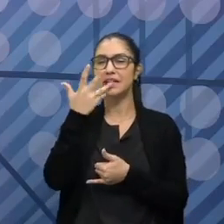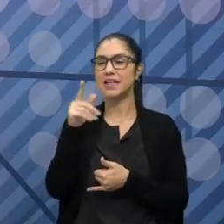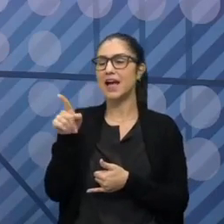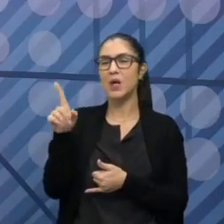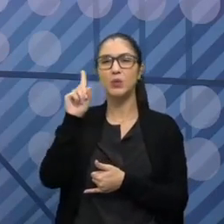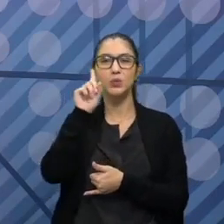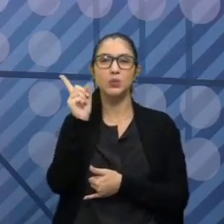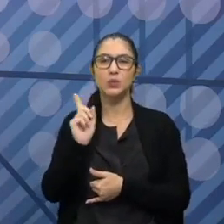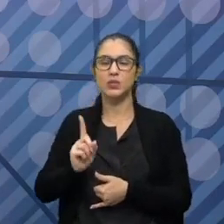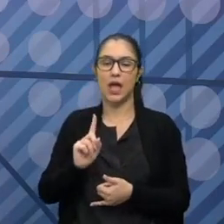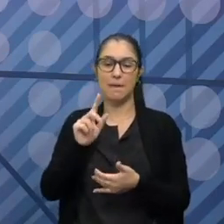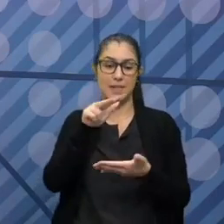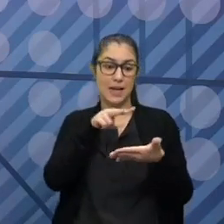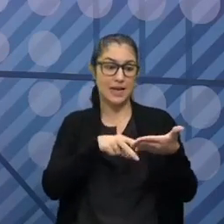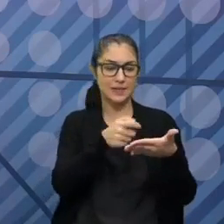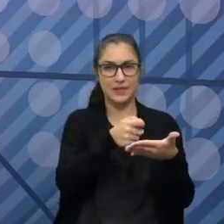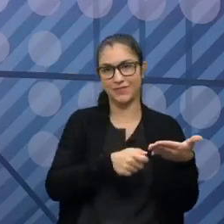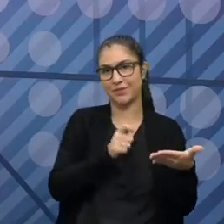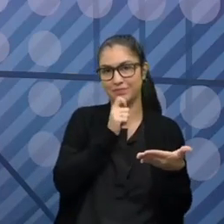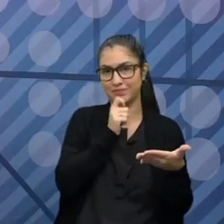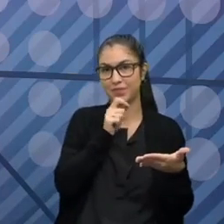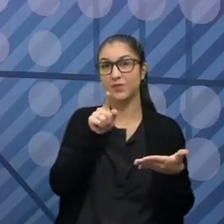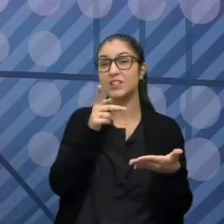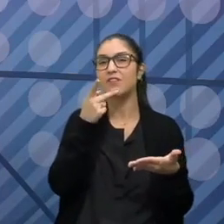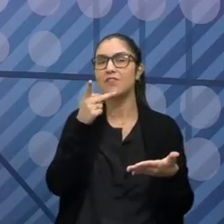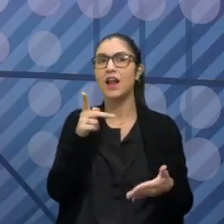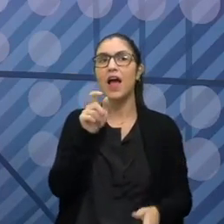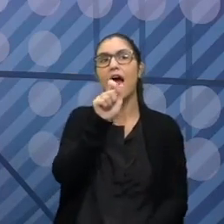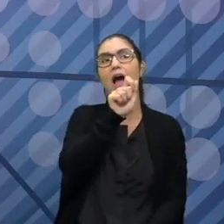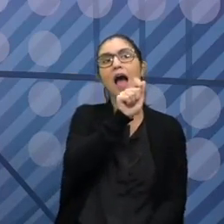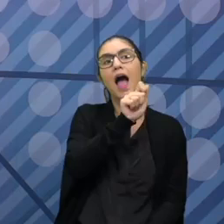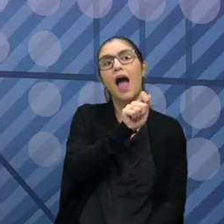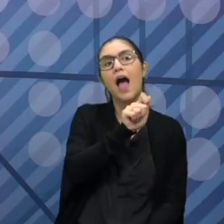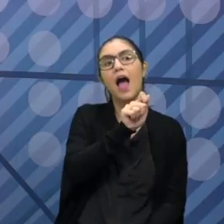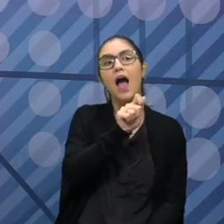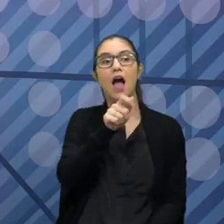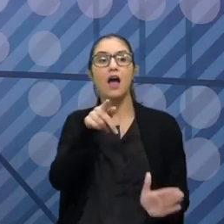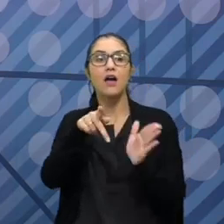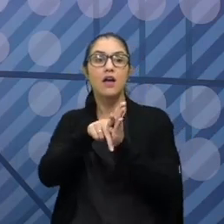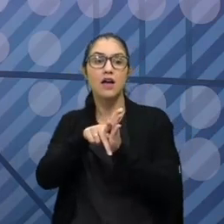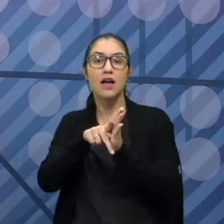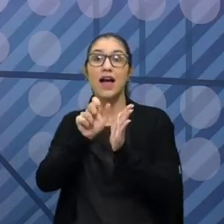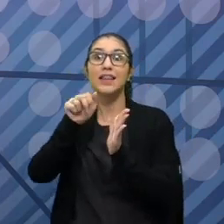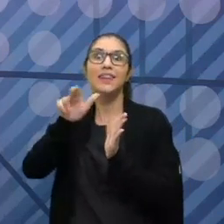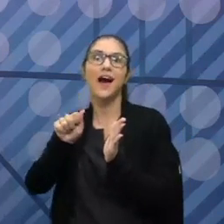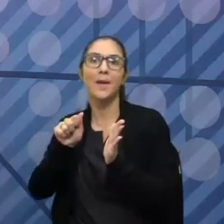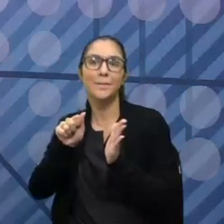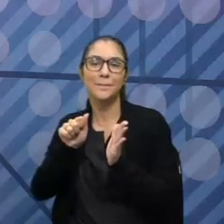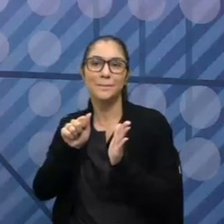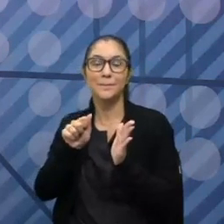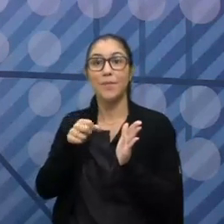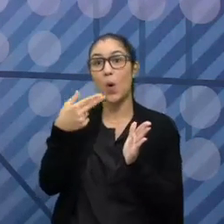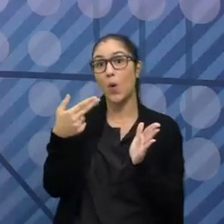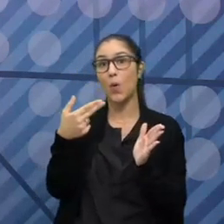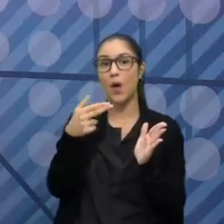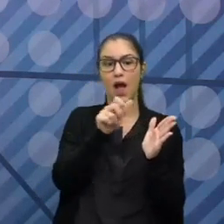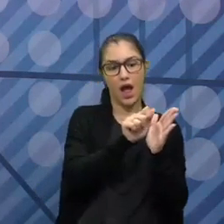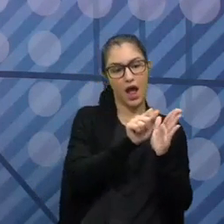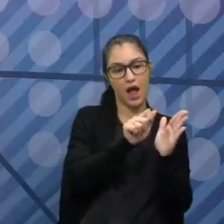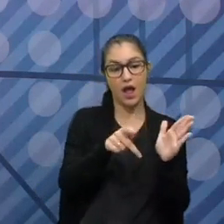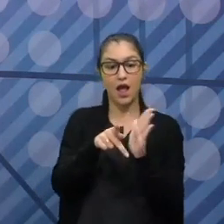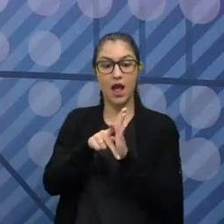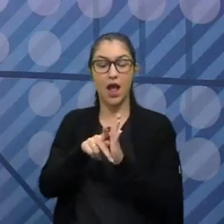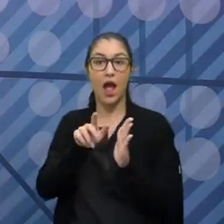ainda não sabe ler e escrever. E você fala A de Ana, né? Ou de amor, ou